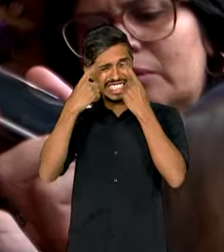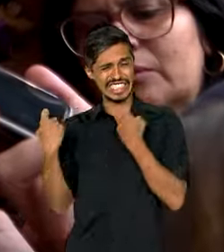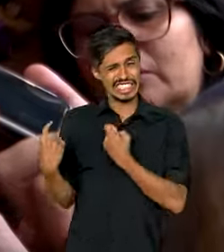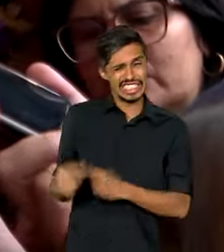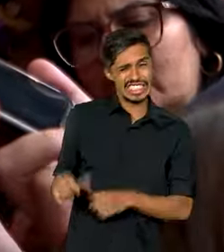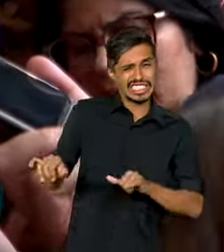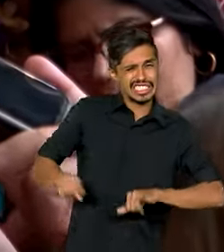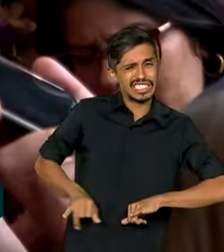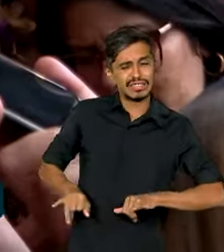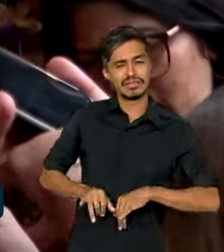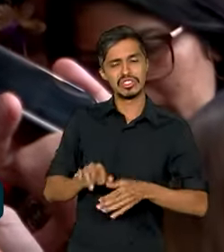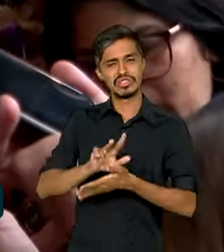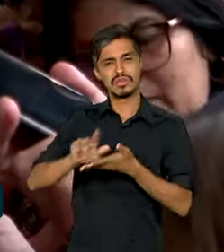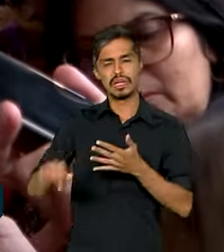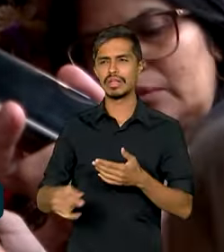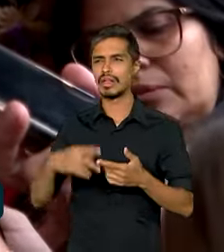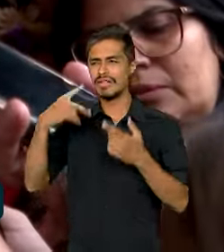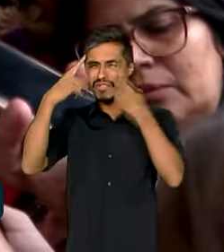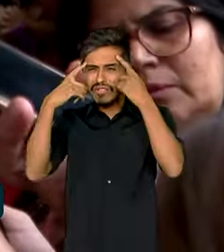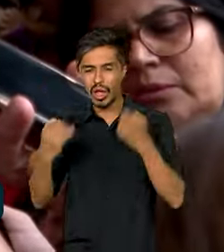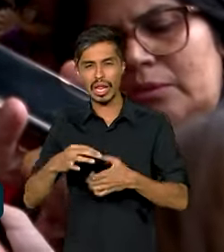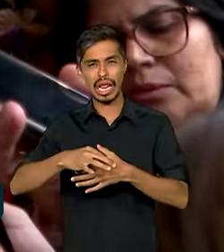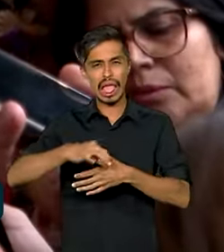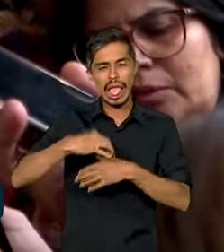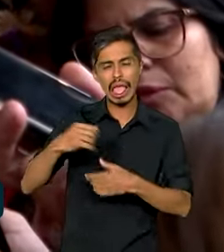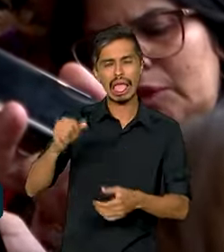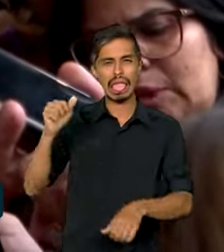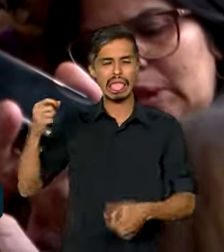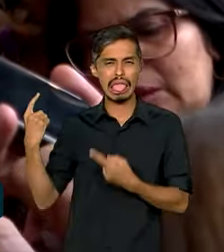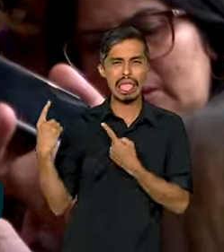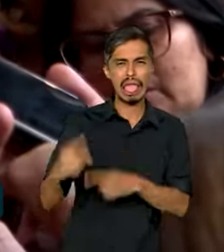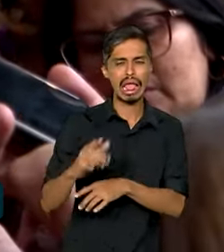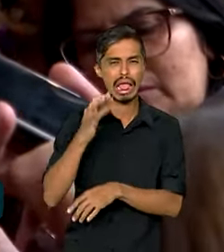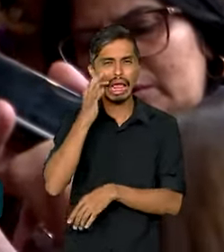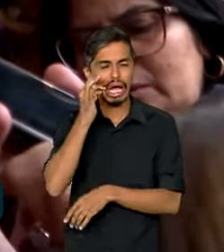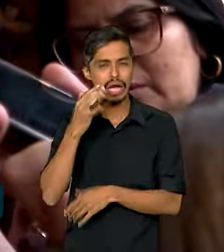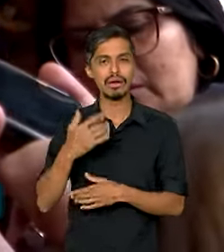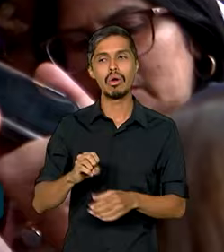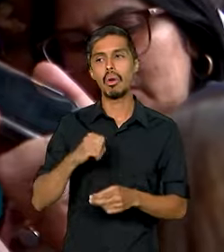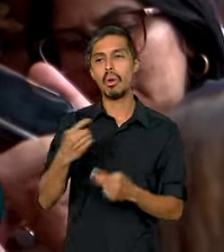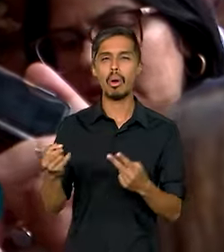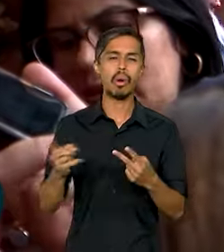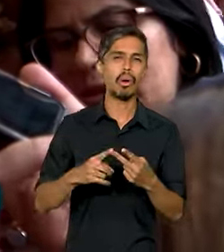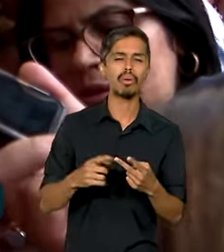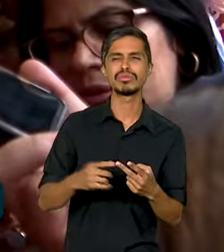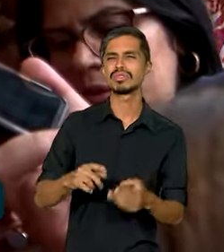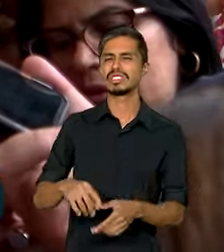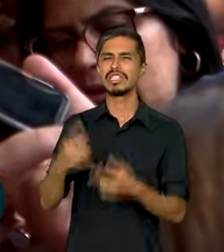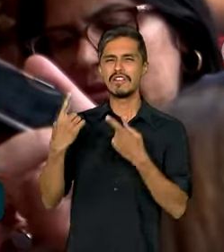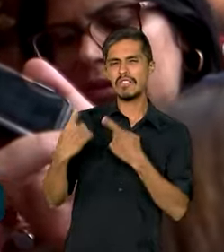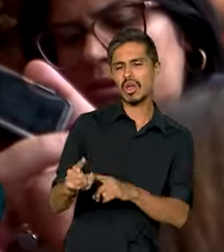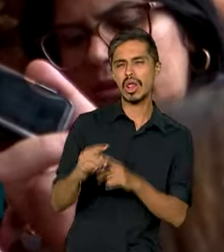diversas formas ou violência física ou violência da Autonomia